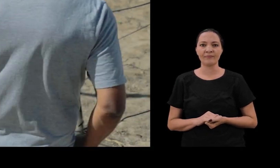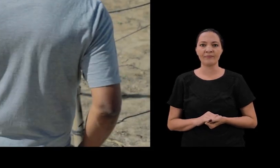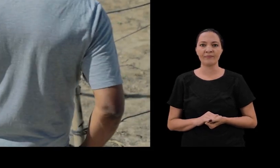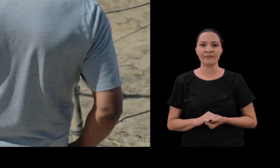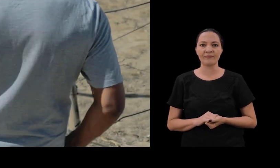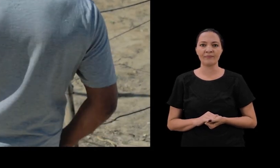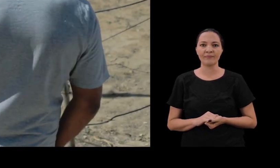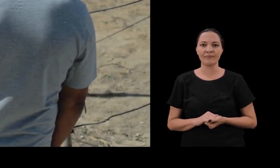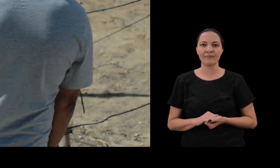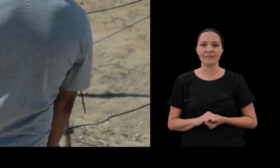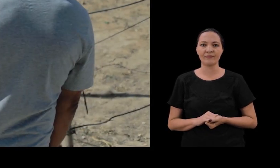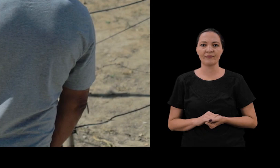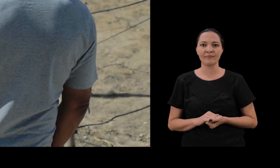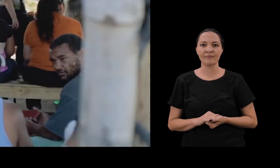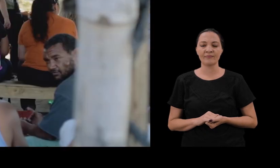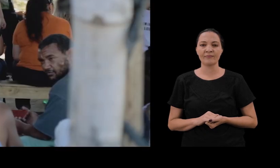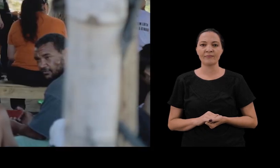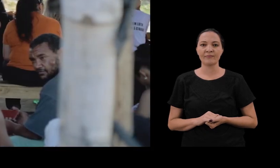Passando